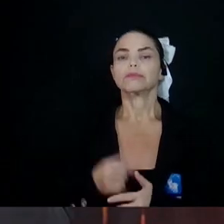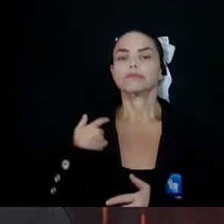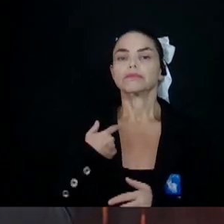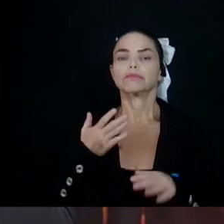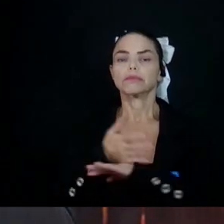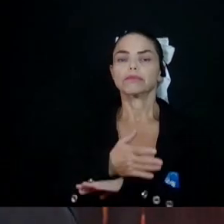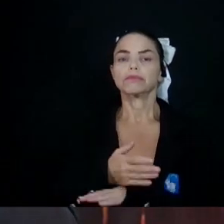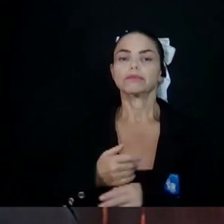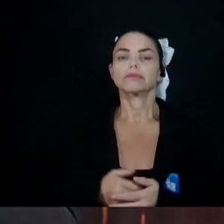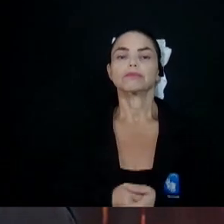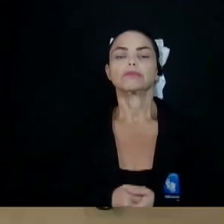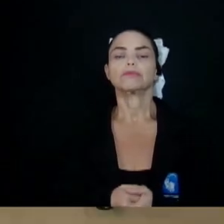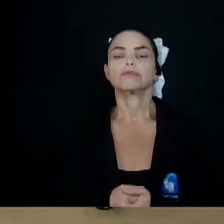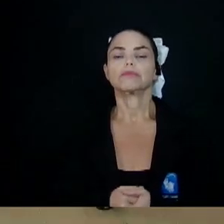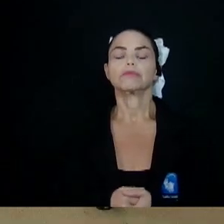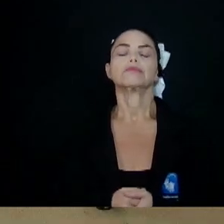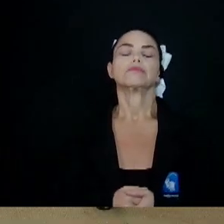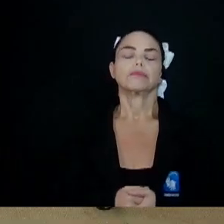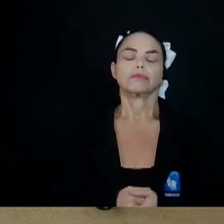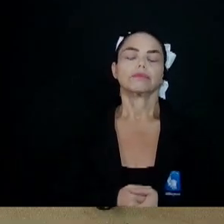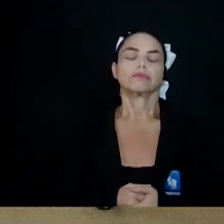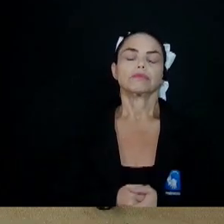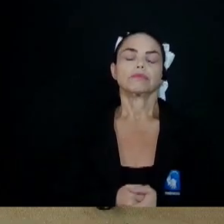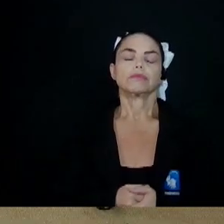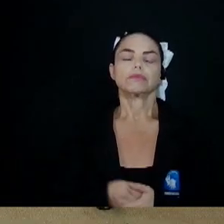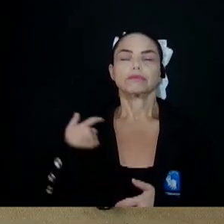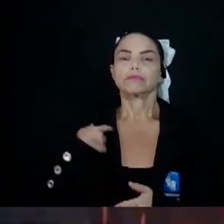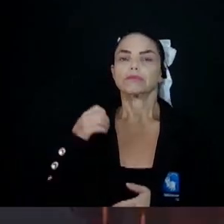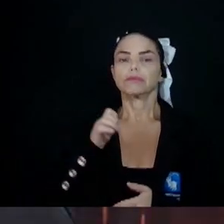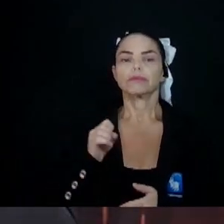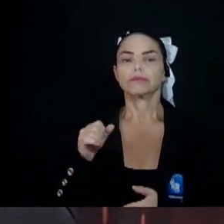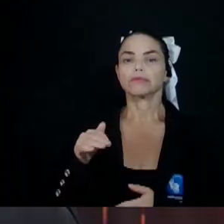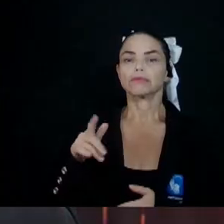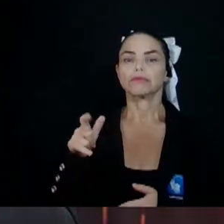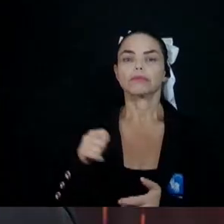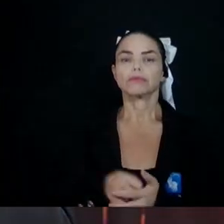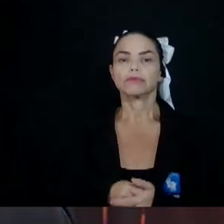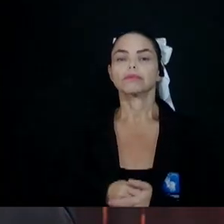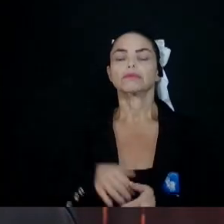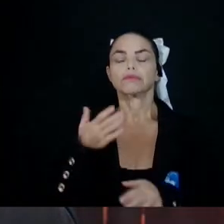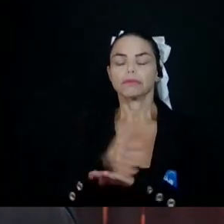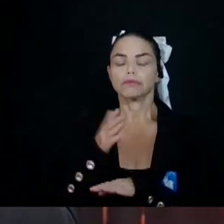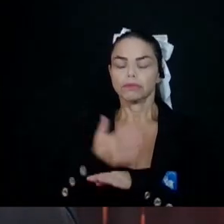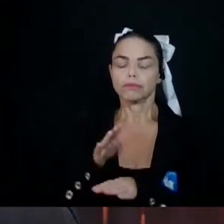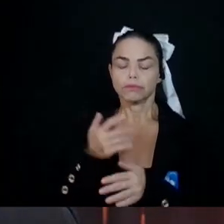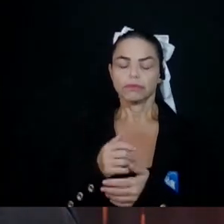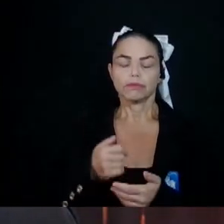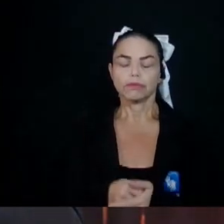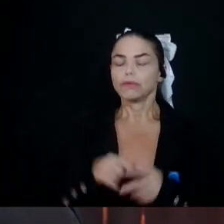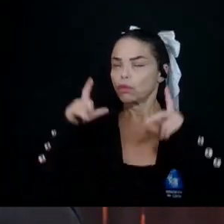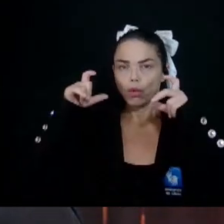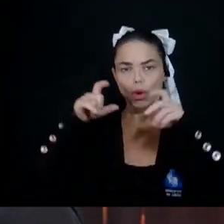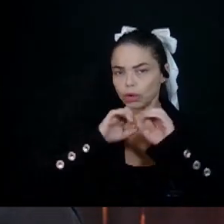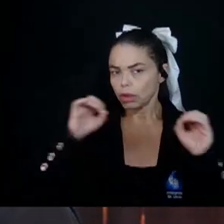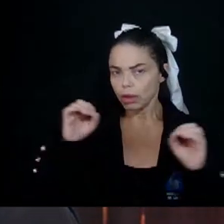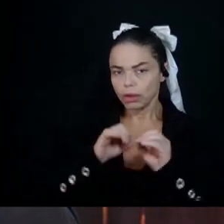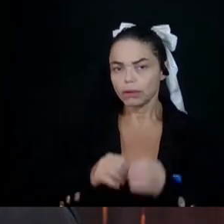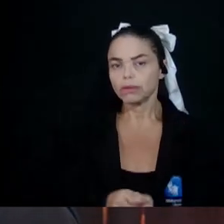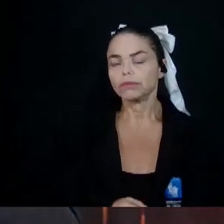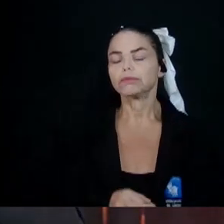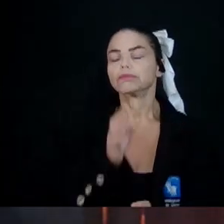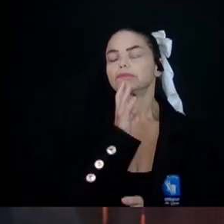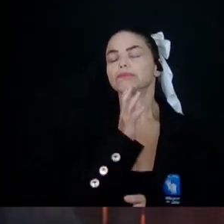pouco Por favor, a seara da Emily, mas a gente vê isso na prática. Né? Nós conhecemos